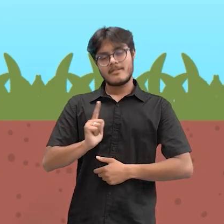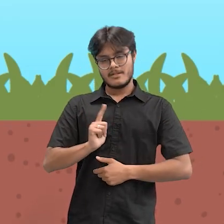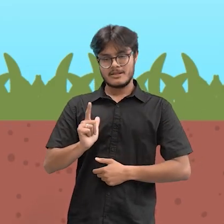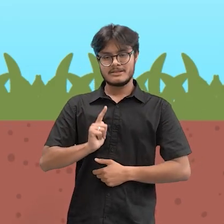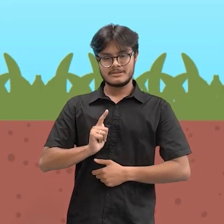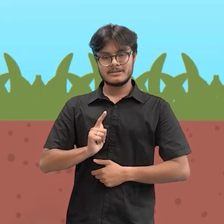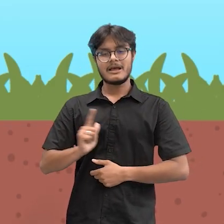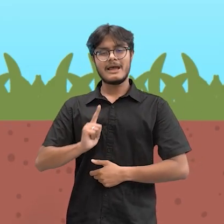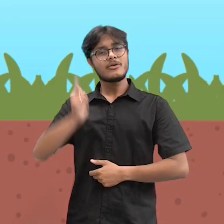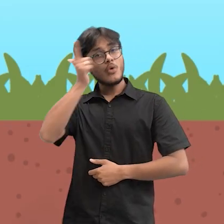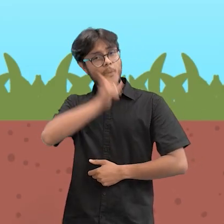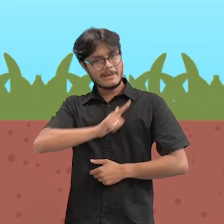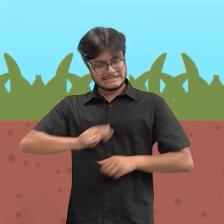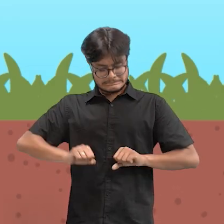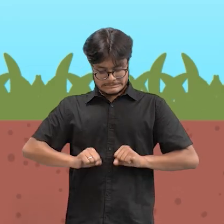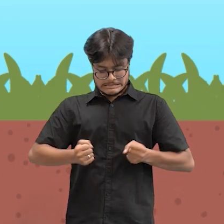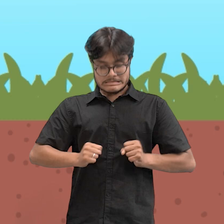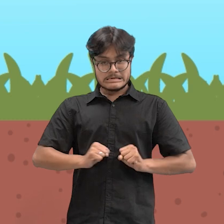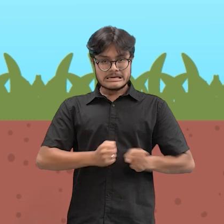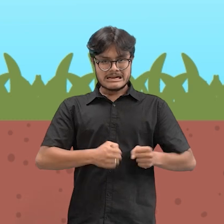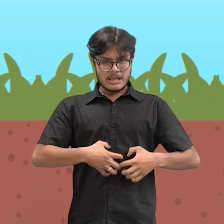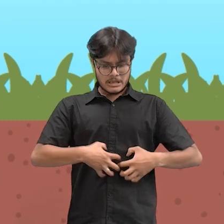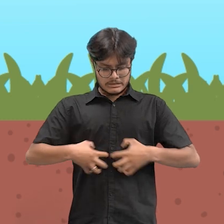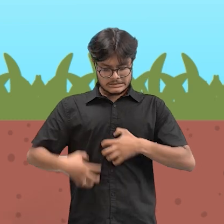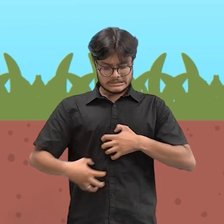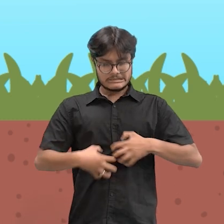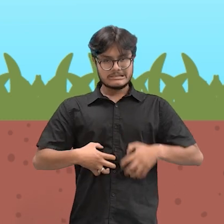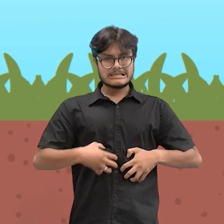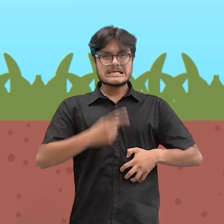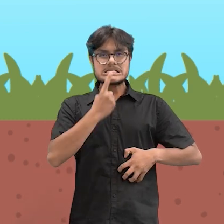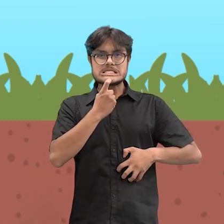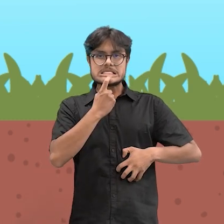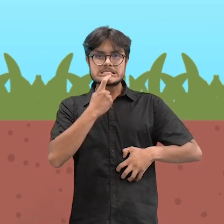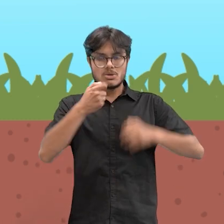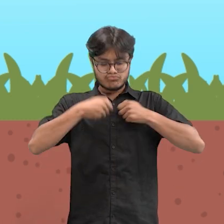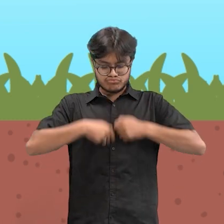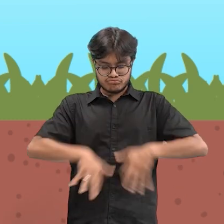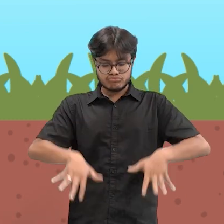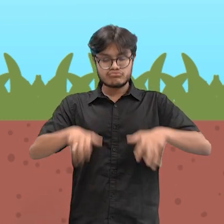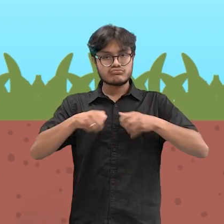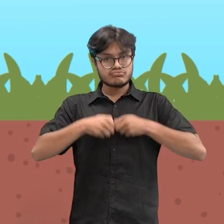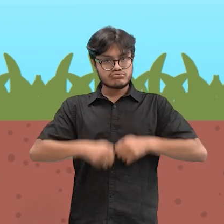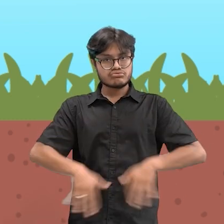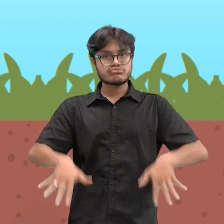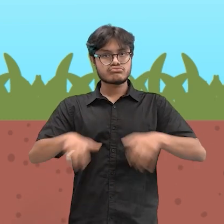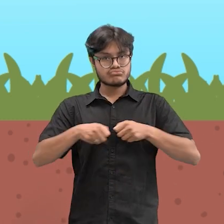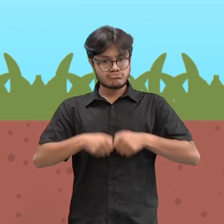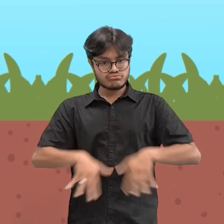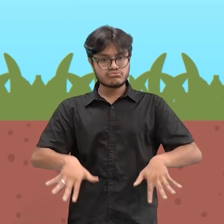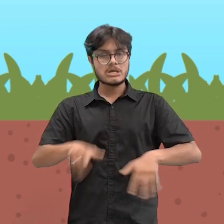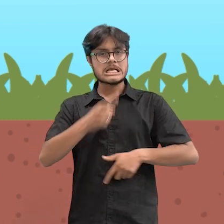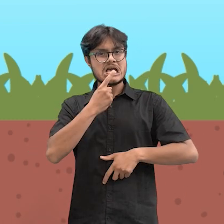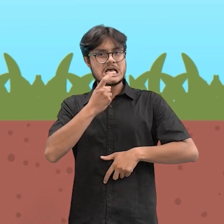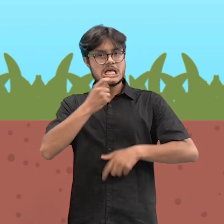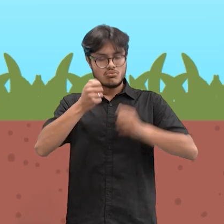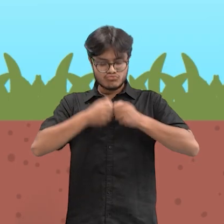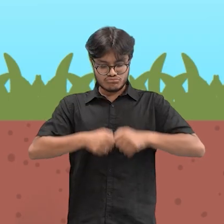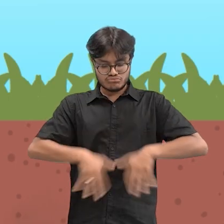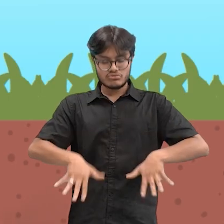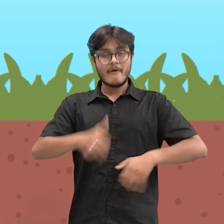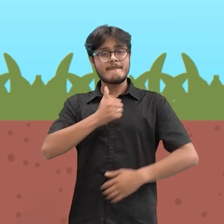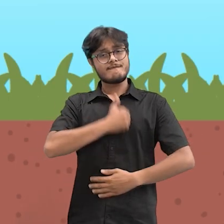lesões intestinais com sangramentos, fazendo a pessoa ter perda sanguínea